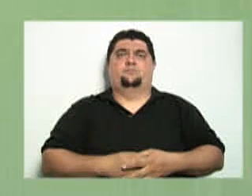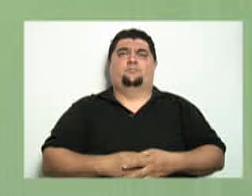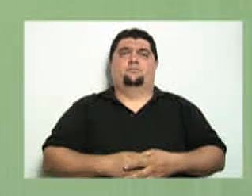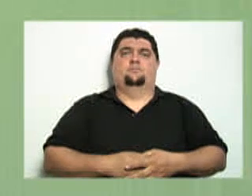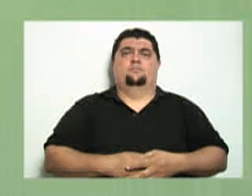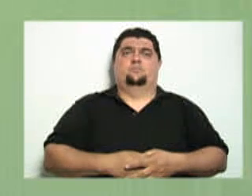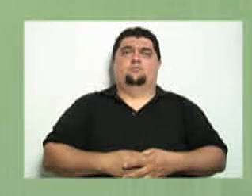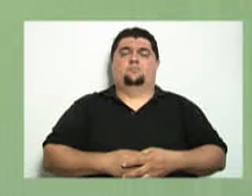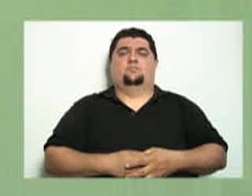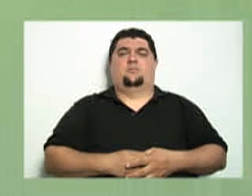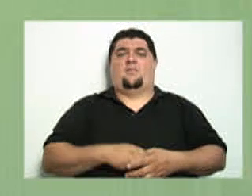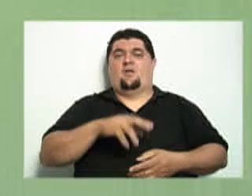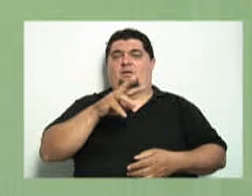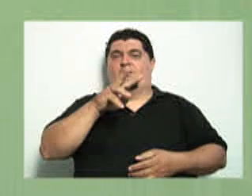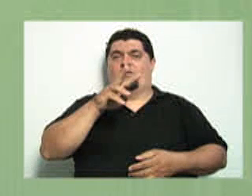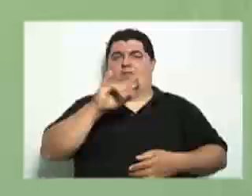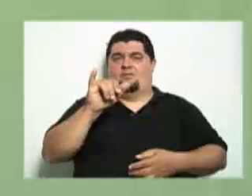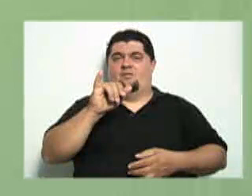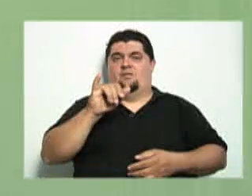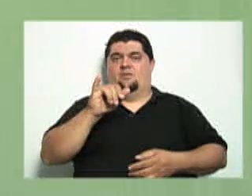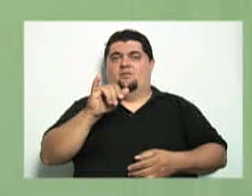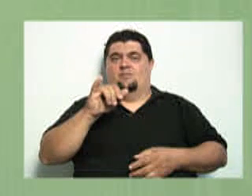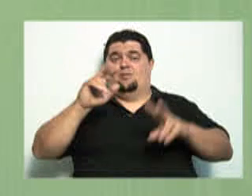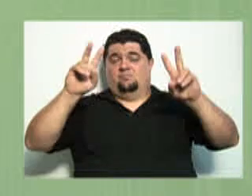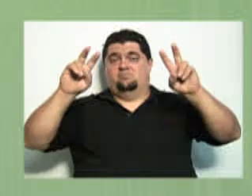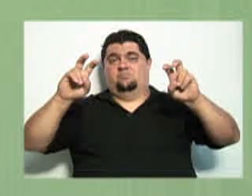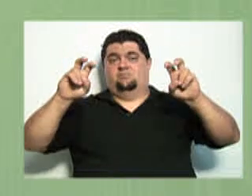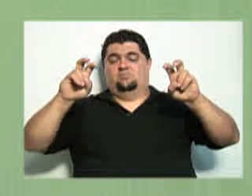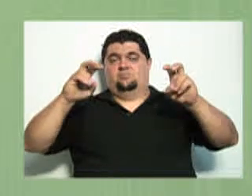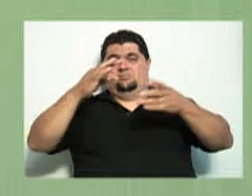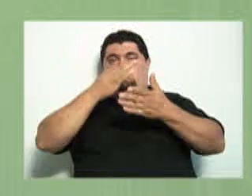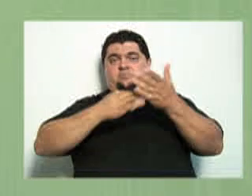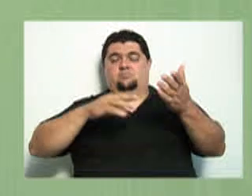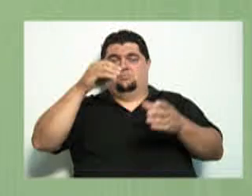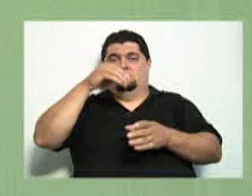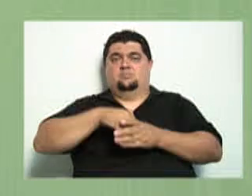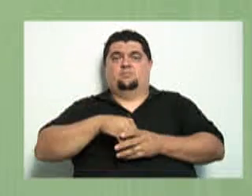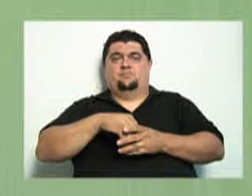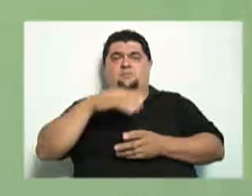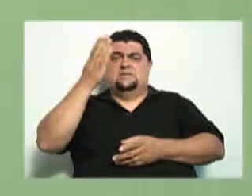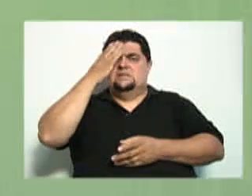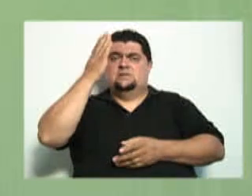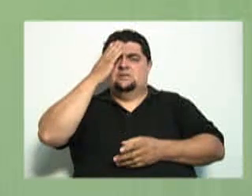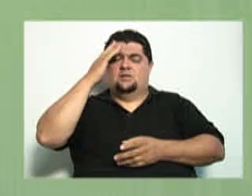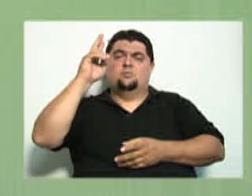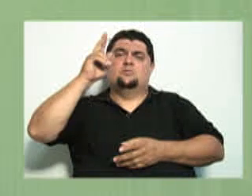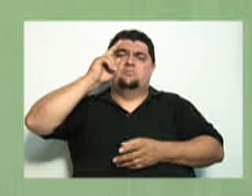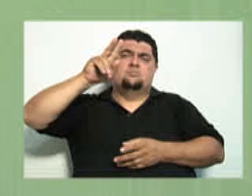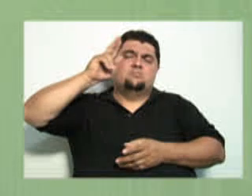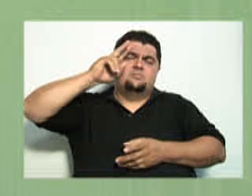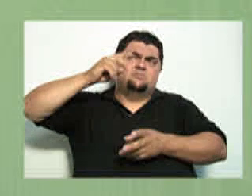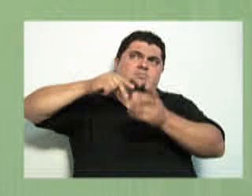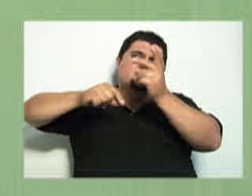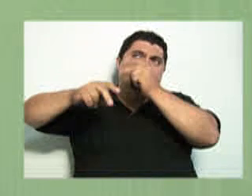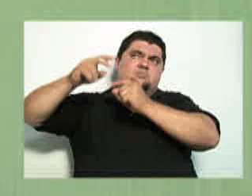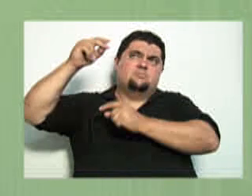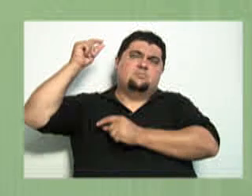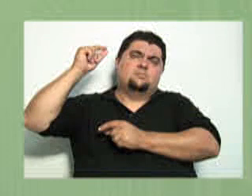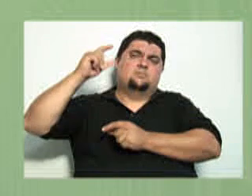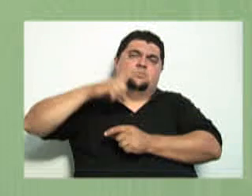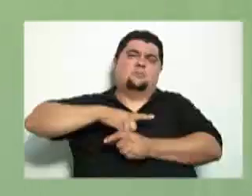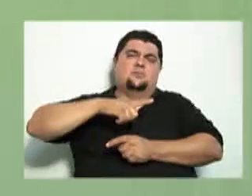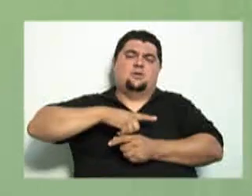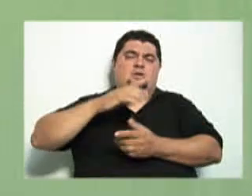A gente vai discutir esse texto, é um termo que é utilizado no texto, né? A gente sabe que no Brasil, historicamente, a gente vai ter ligado a momentos